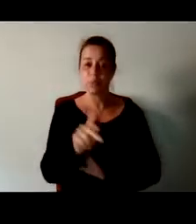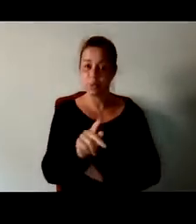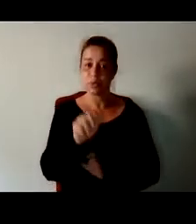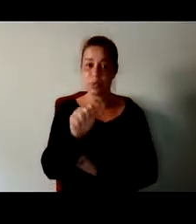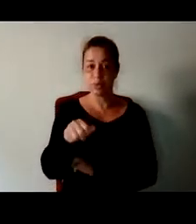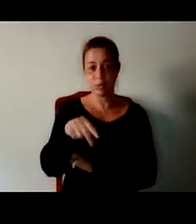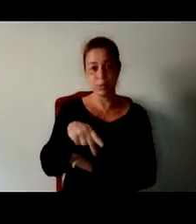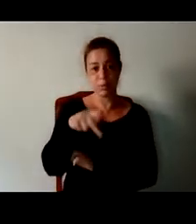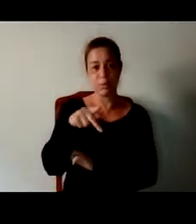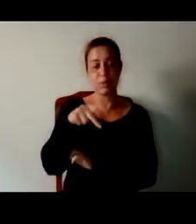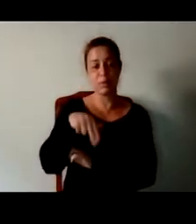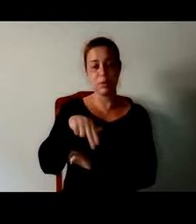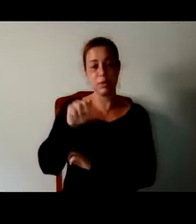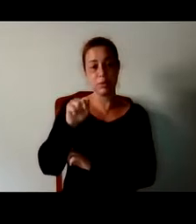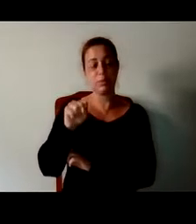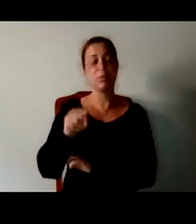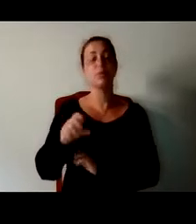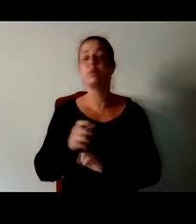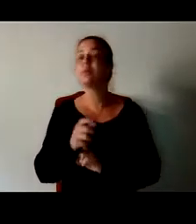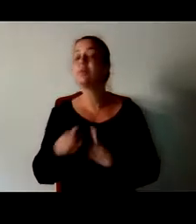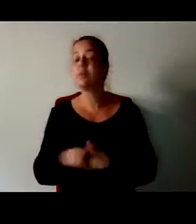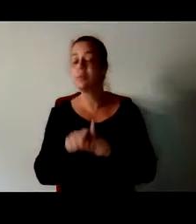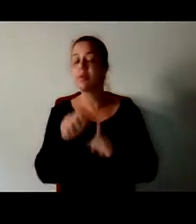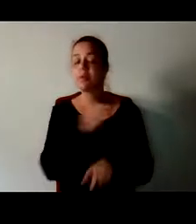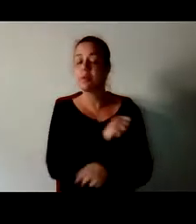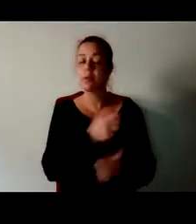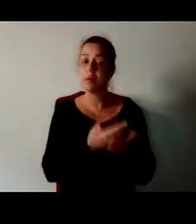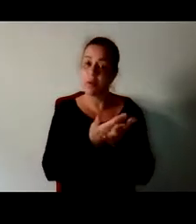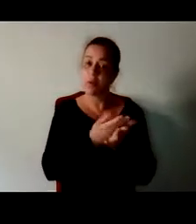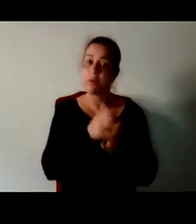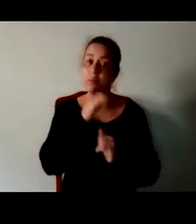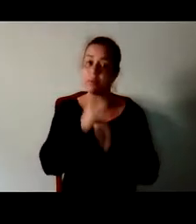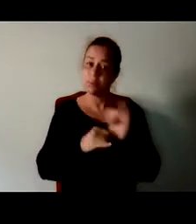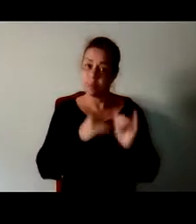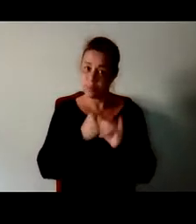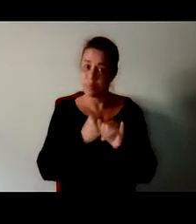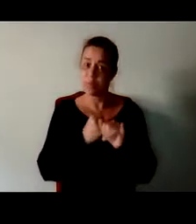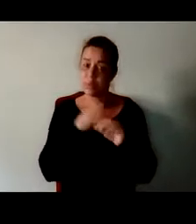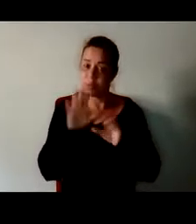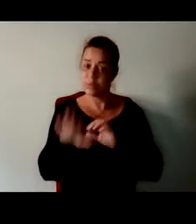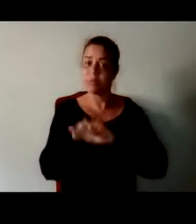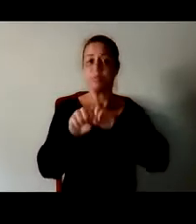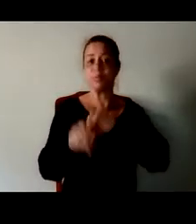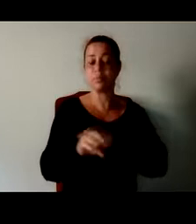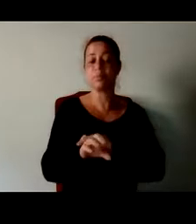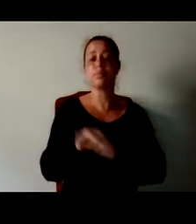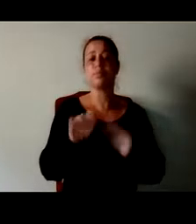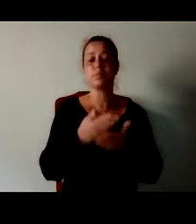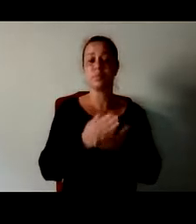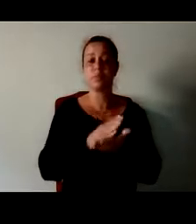o caso, e das aulas online, no caso do ensino híbrido para cursos técnicos do